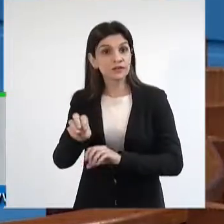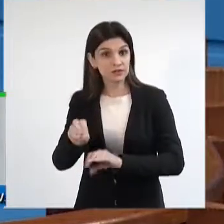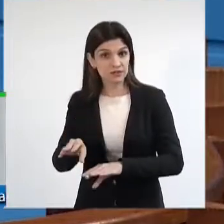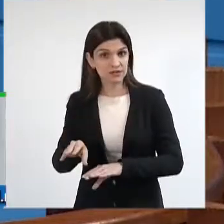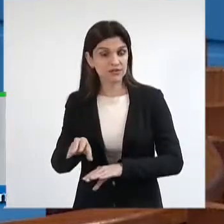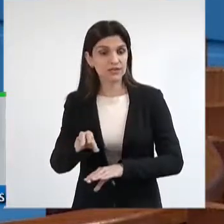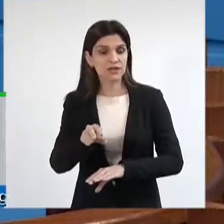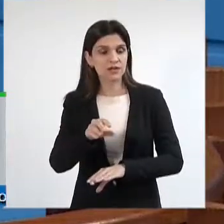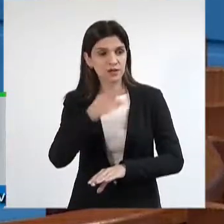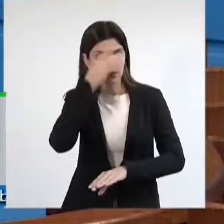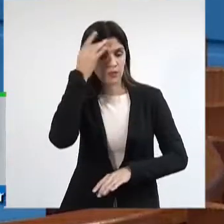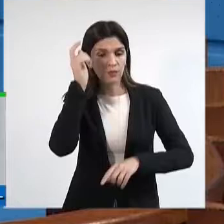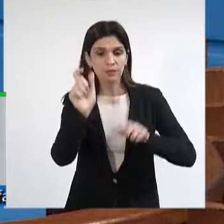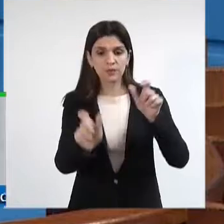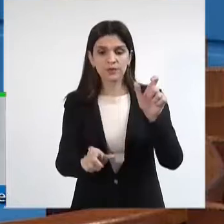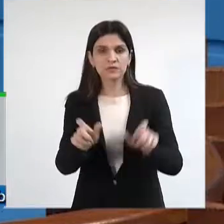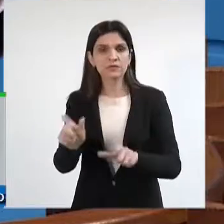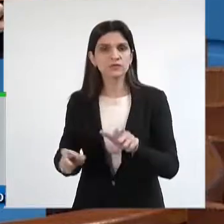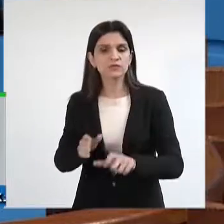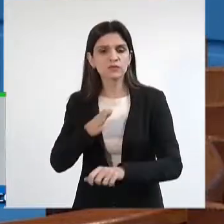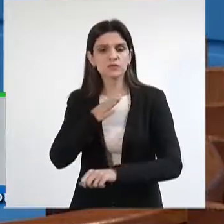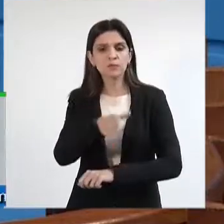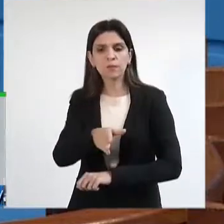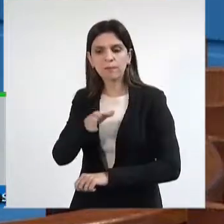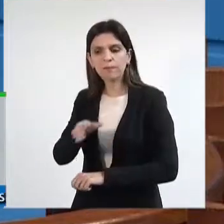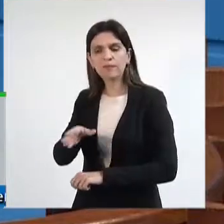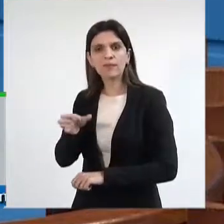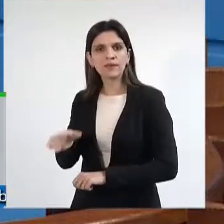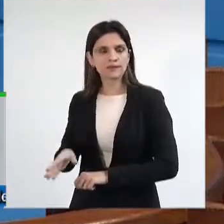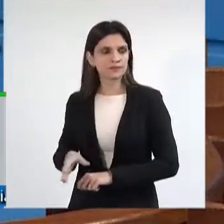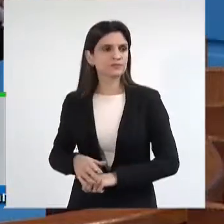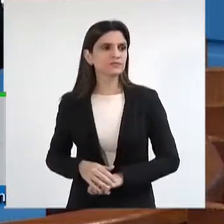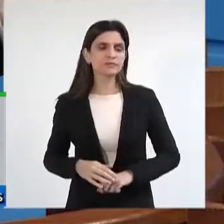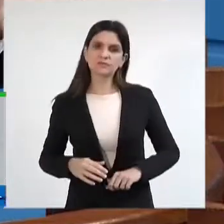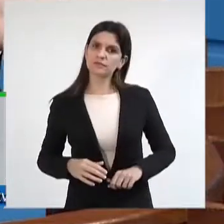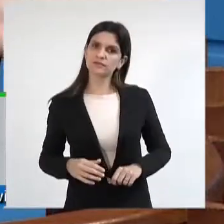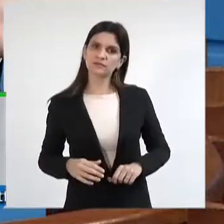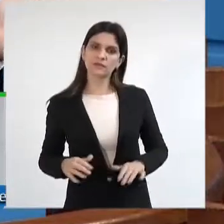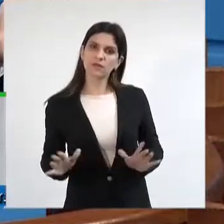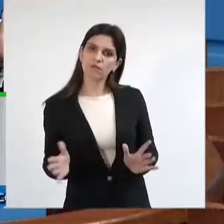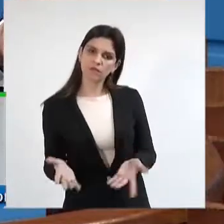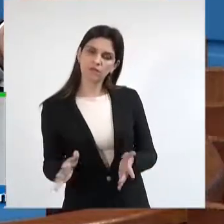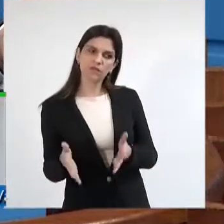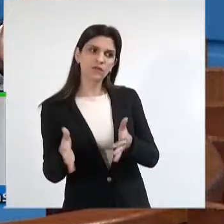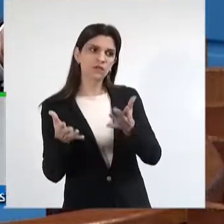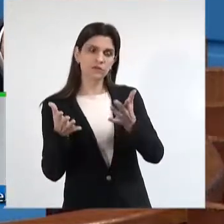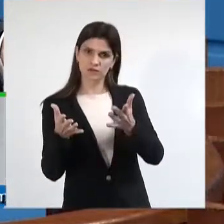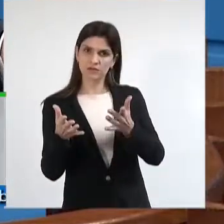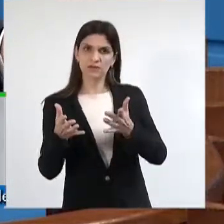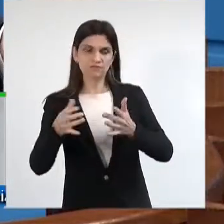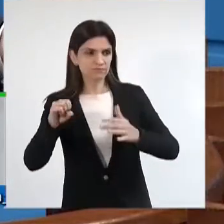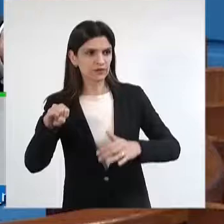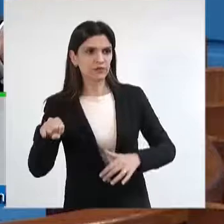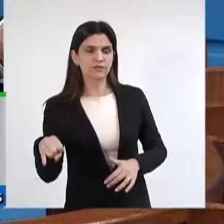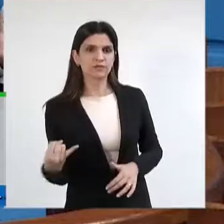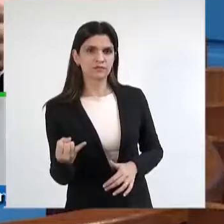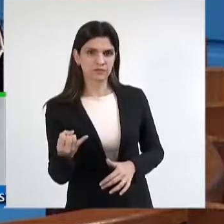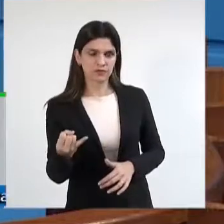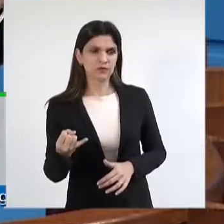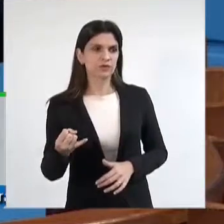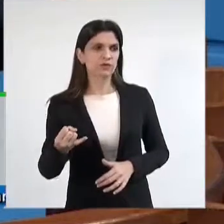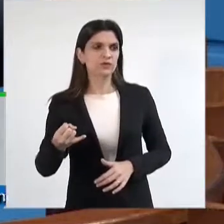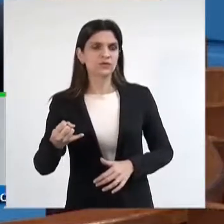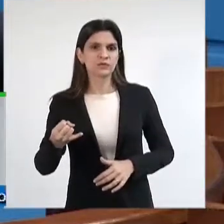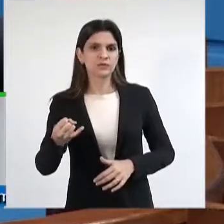vou conceder. O Fundeb contribuiu muito para proporcionar as oportunidades